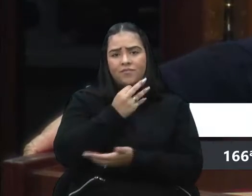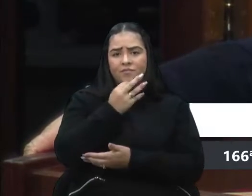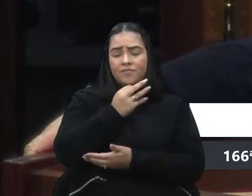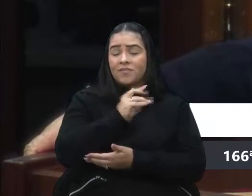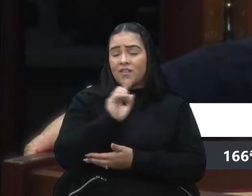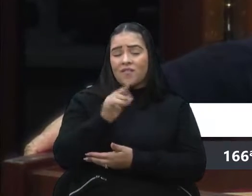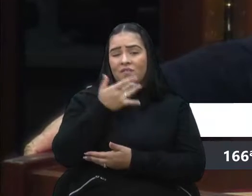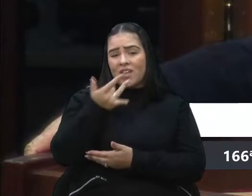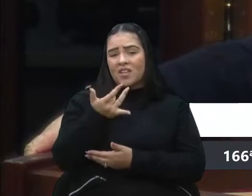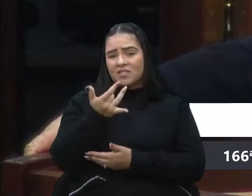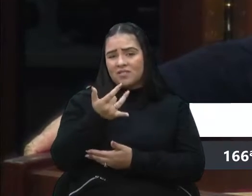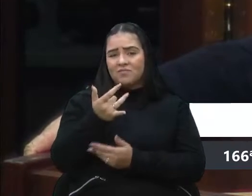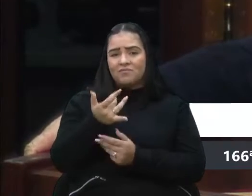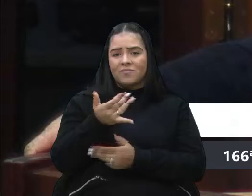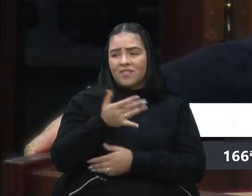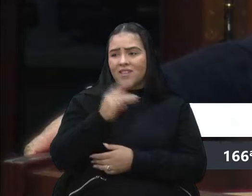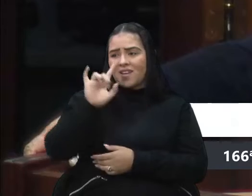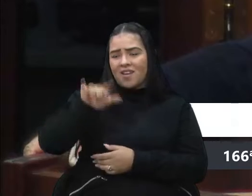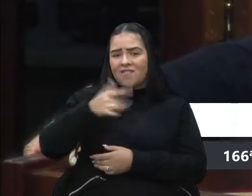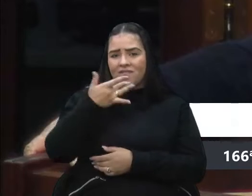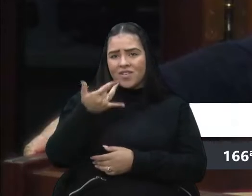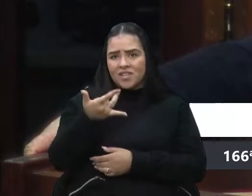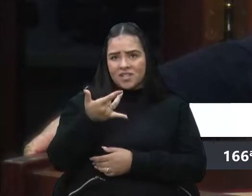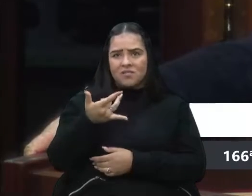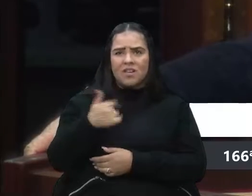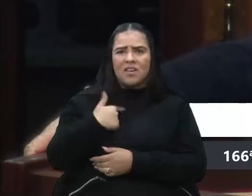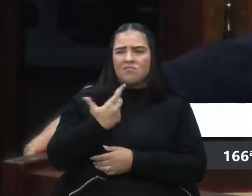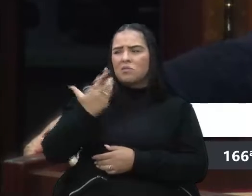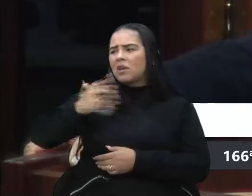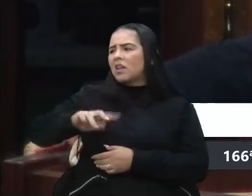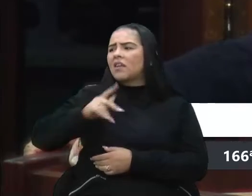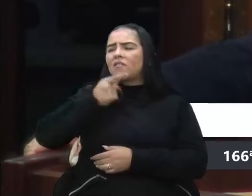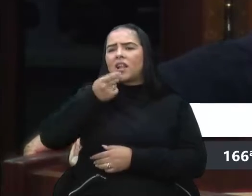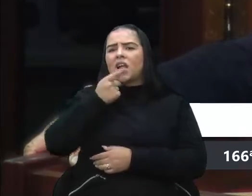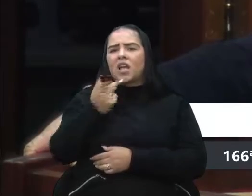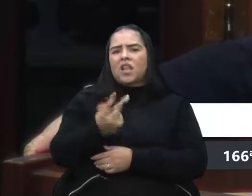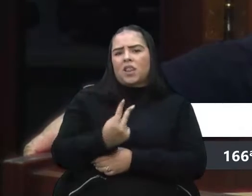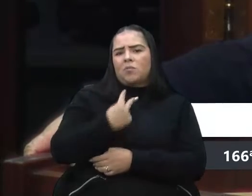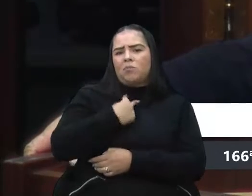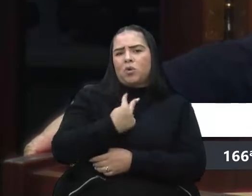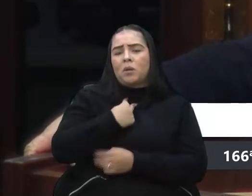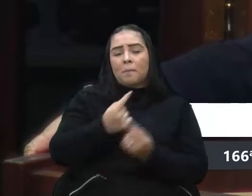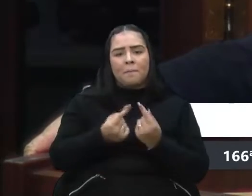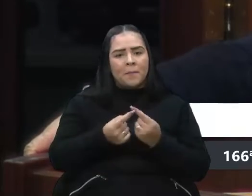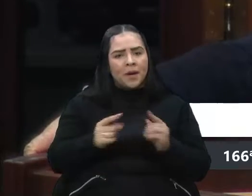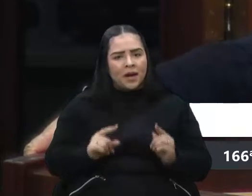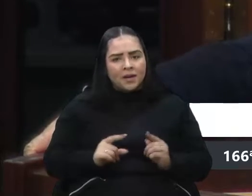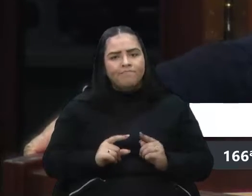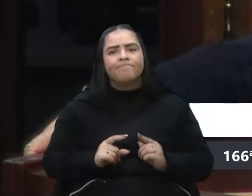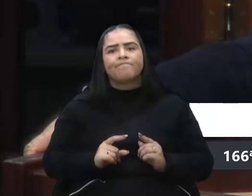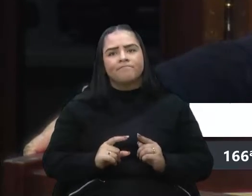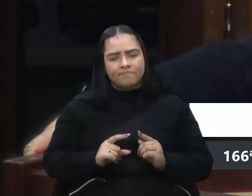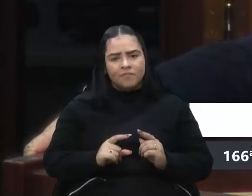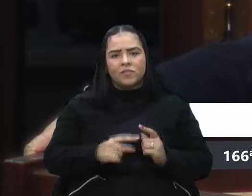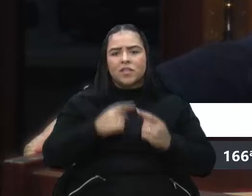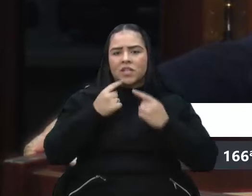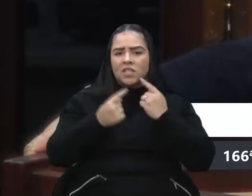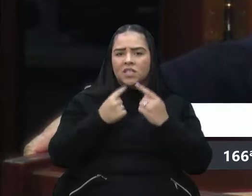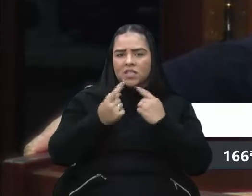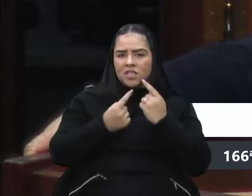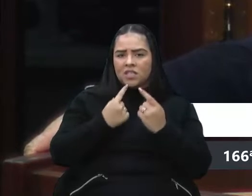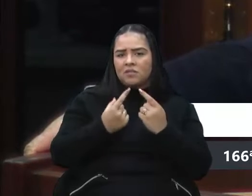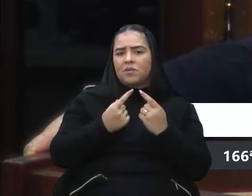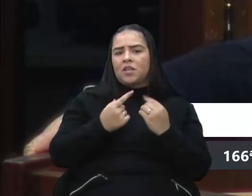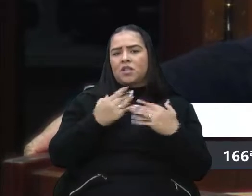muito fácil, gente. Eu não estou querendo dizer que não deva, mas assim, ó, críticas construtivas